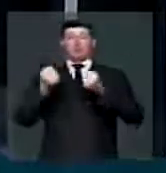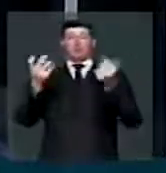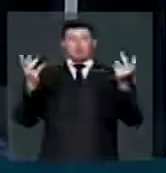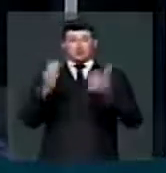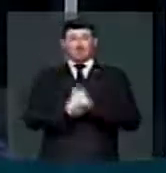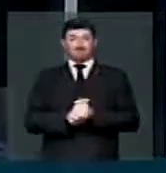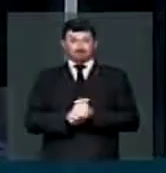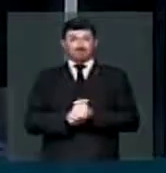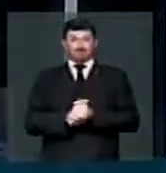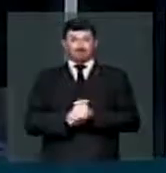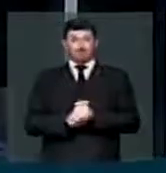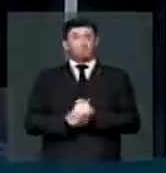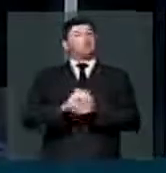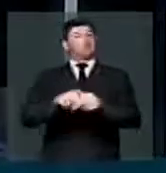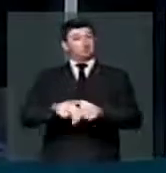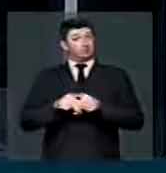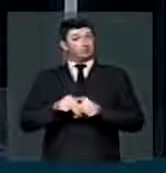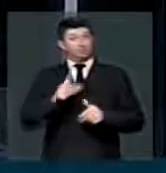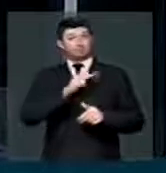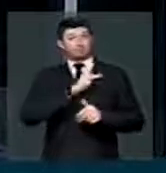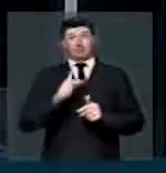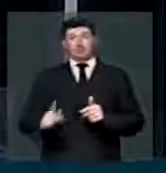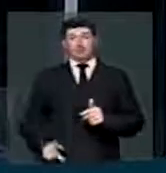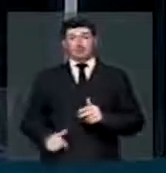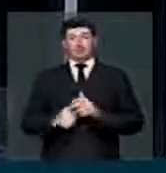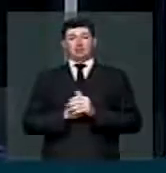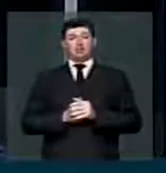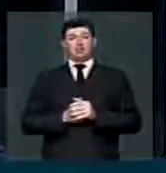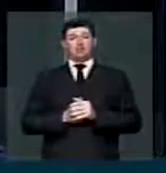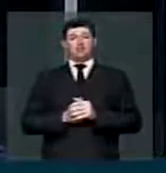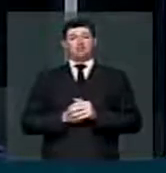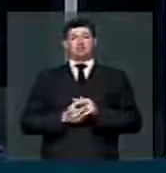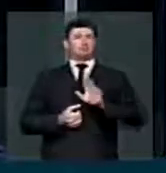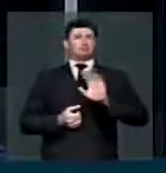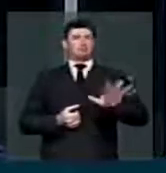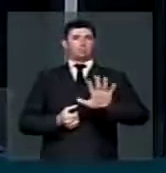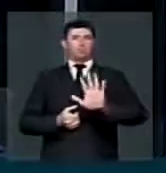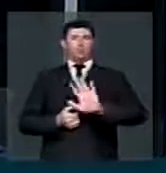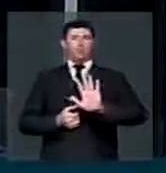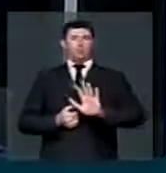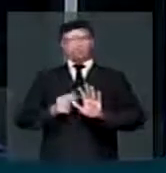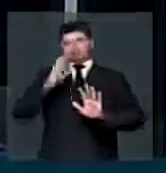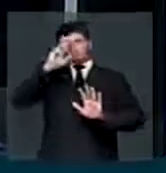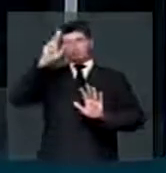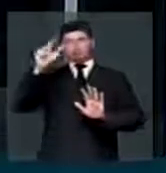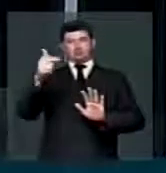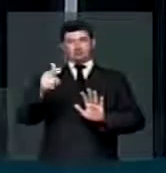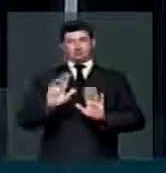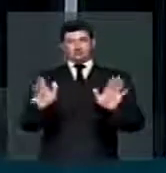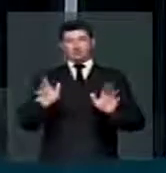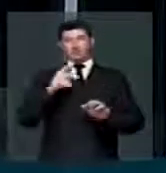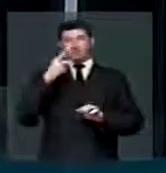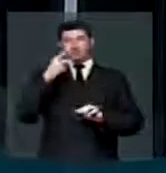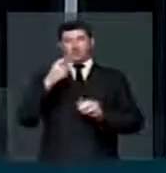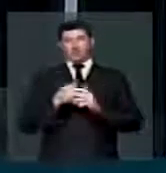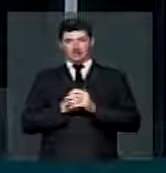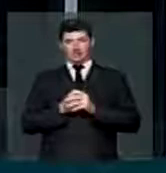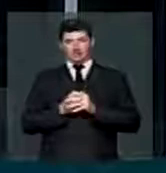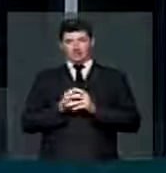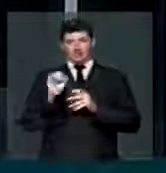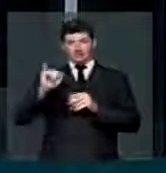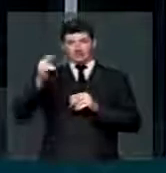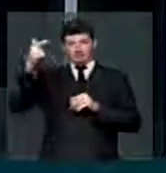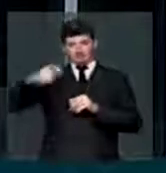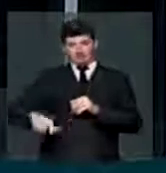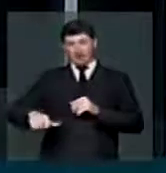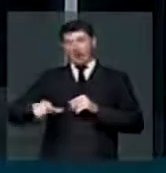no trânsito. Portanto, senhor presidente, não é nenhum equívoco afirmar que quanto